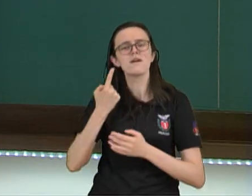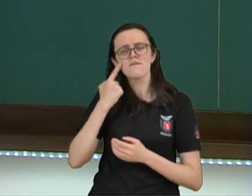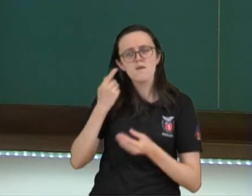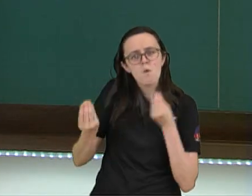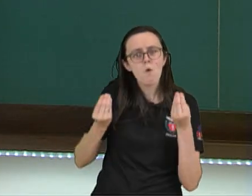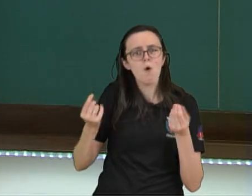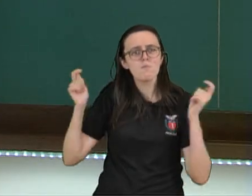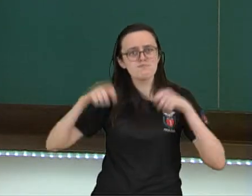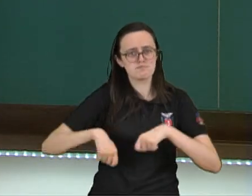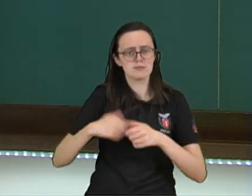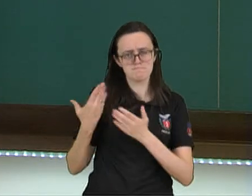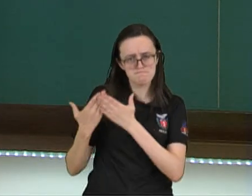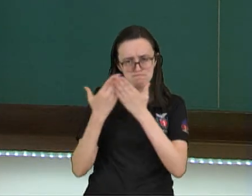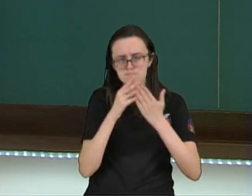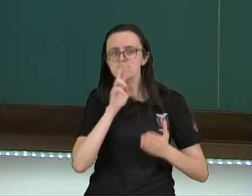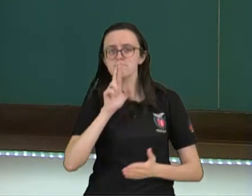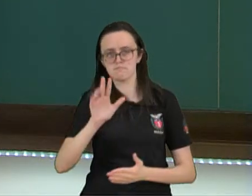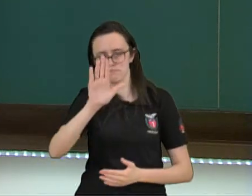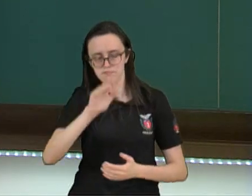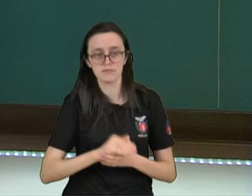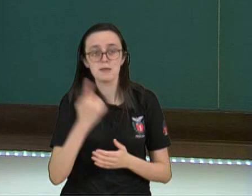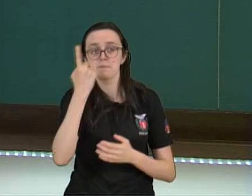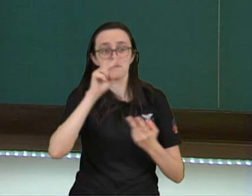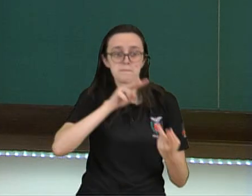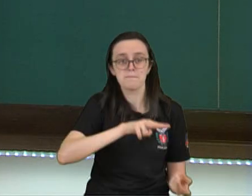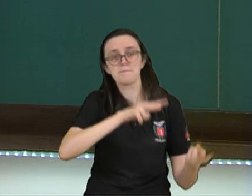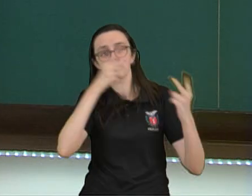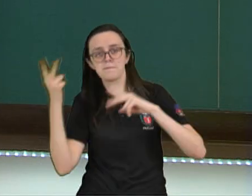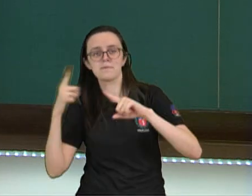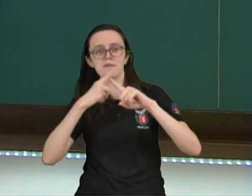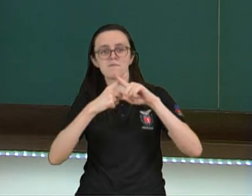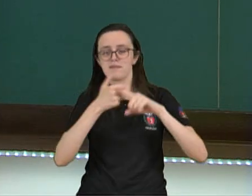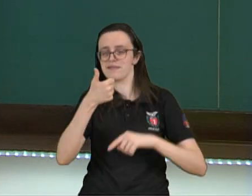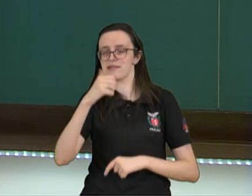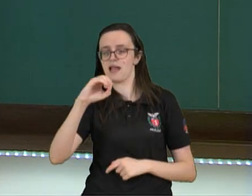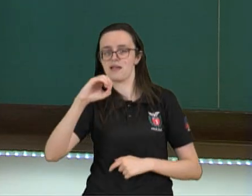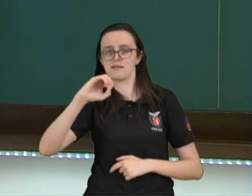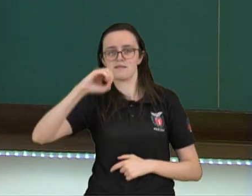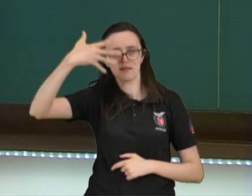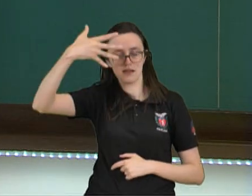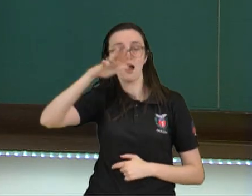exercício. Então vamos transformar em notação científica, né? Eu tenho um número lá,